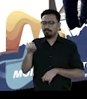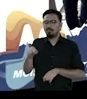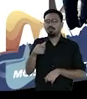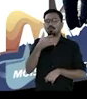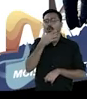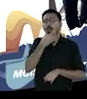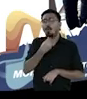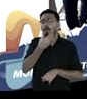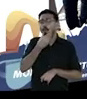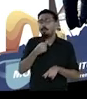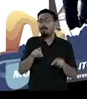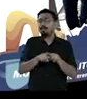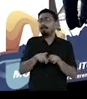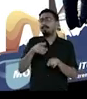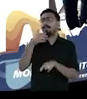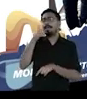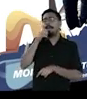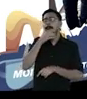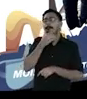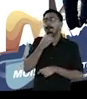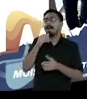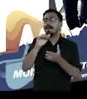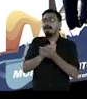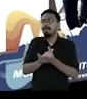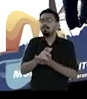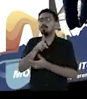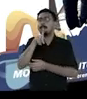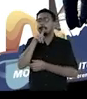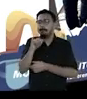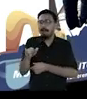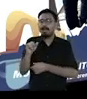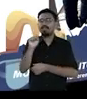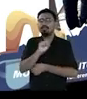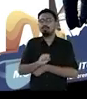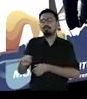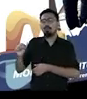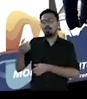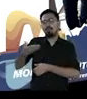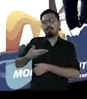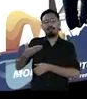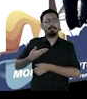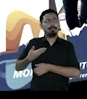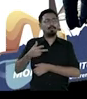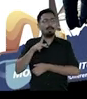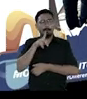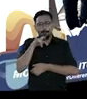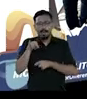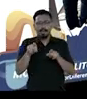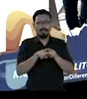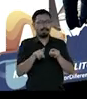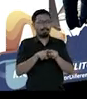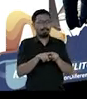pai, um exemplo de esposo, um exemplo de sogro, de amigo e de pai. E